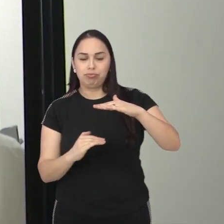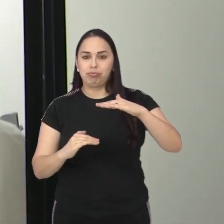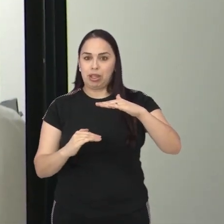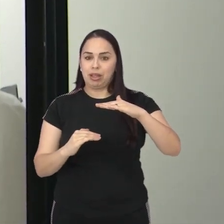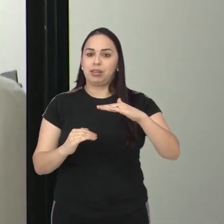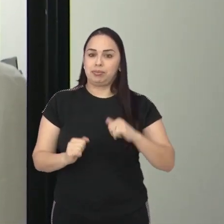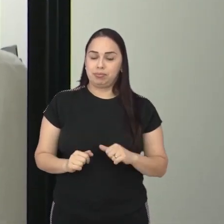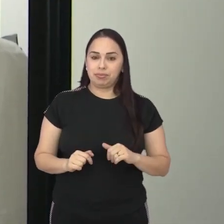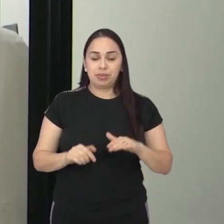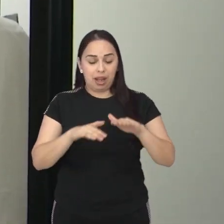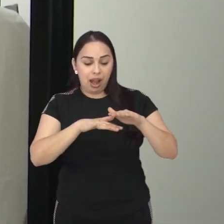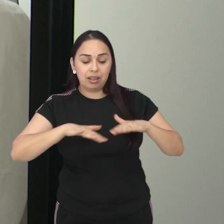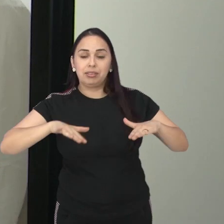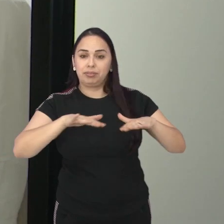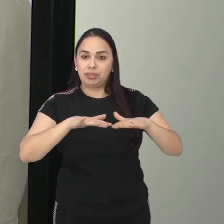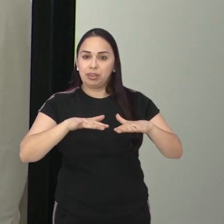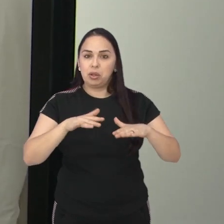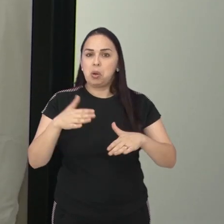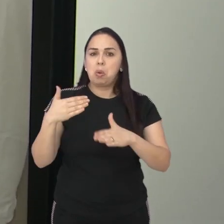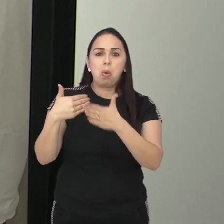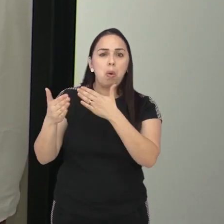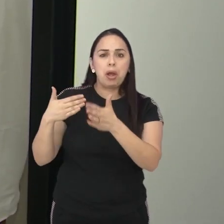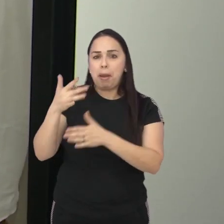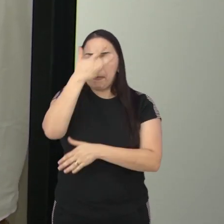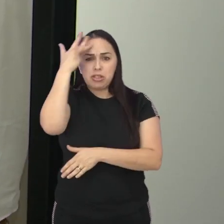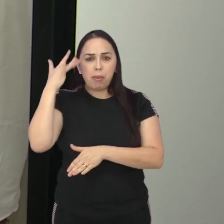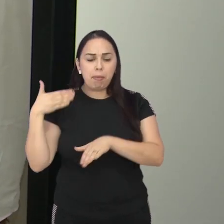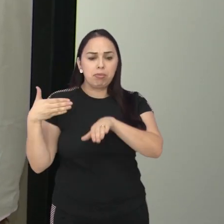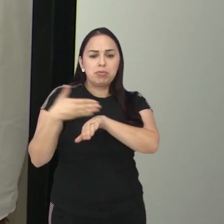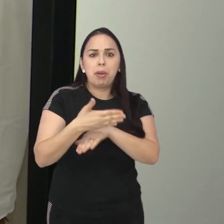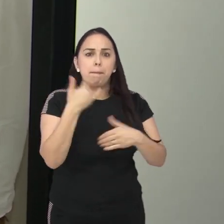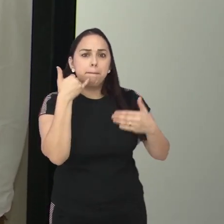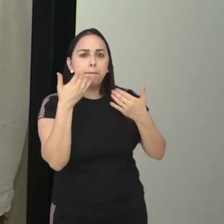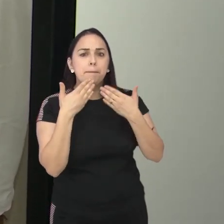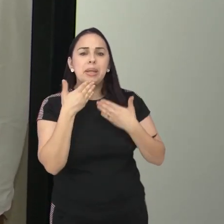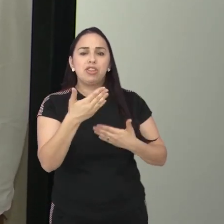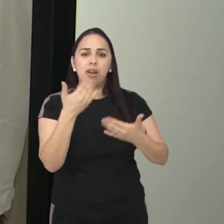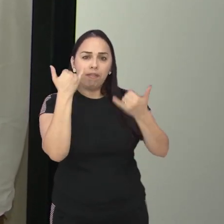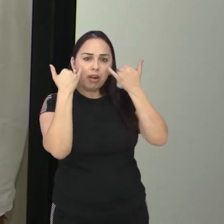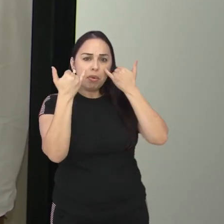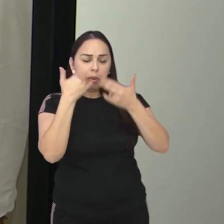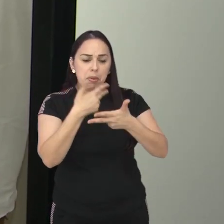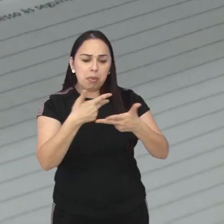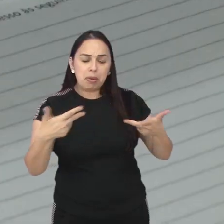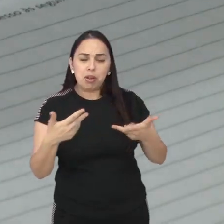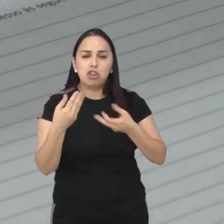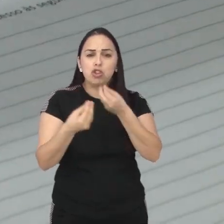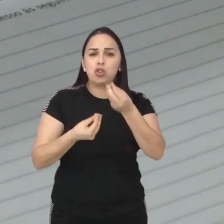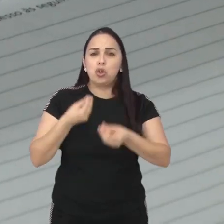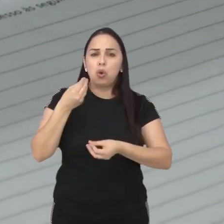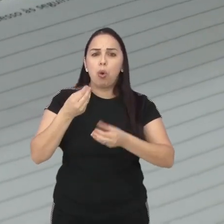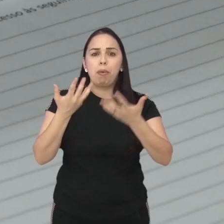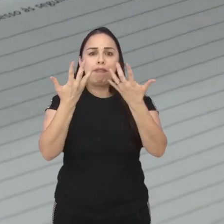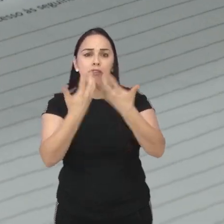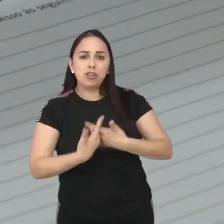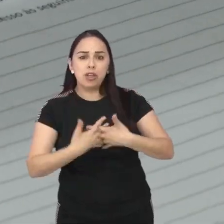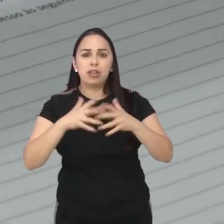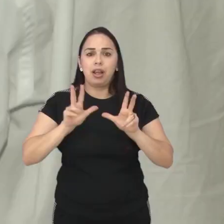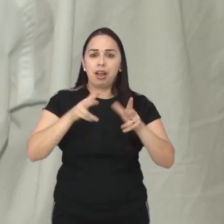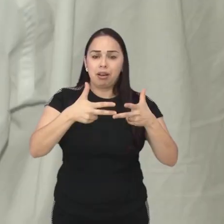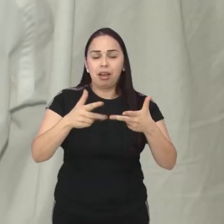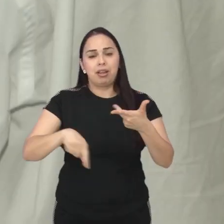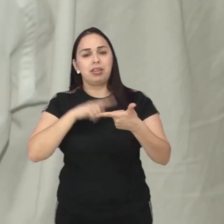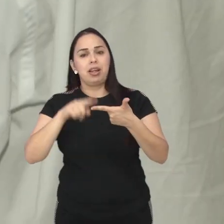Câmara Municipal. Neste setor, qualquer morador pode solicitar informações diversas sobre o funcionamento da